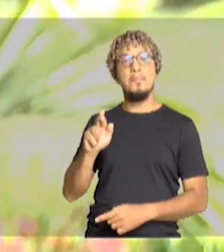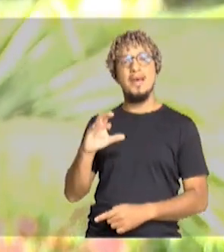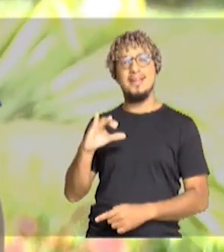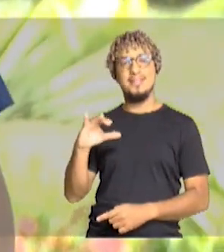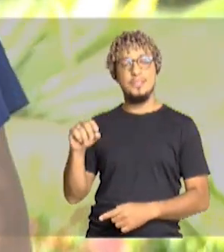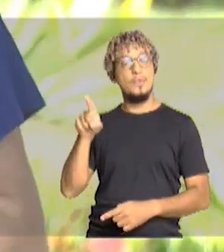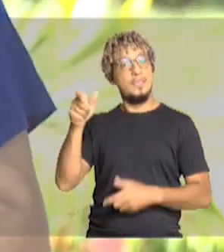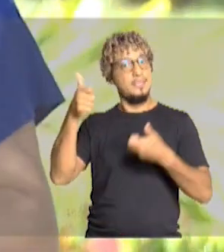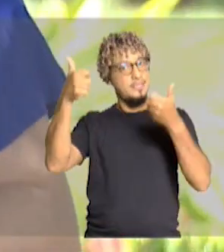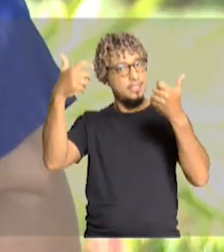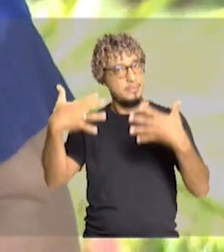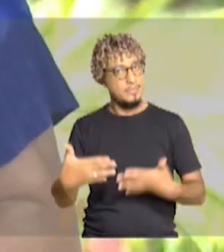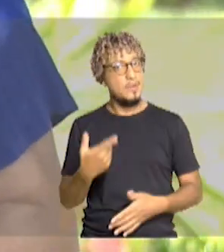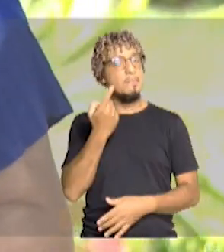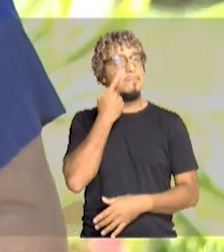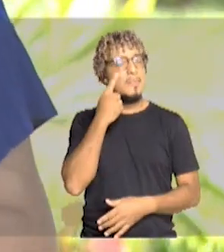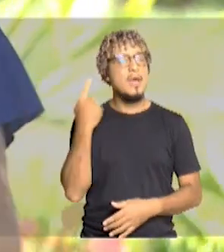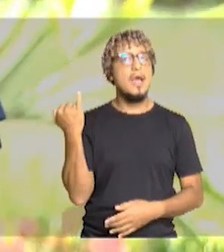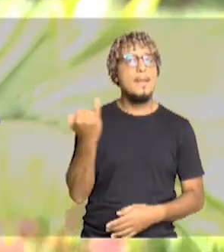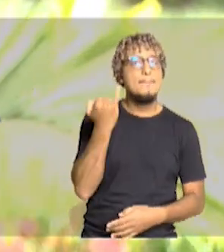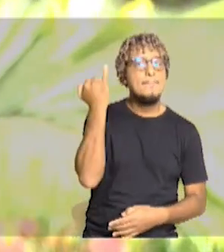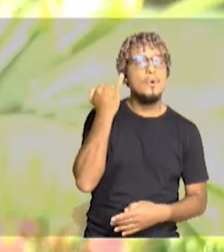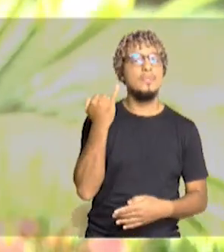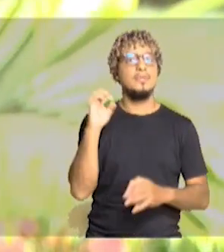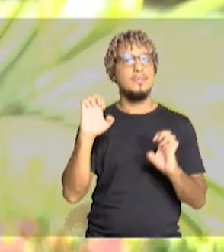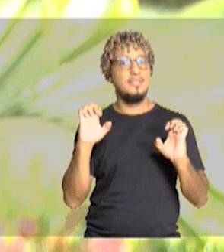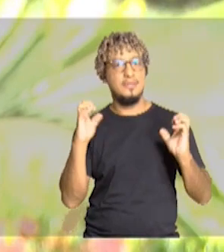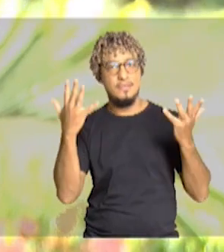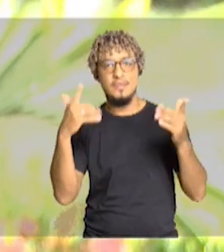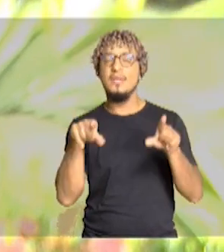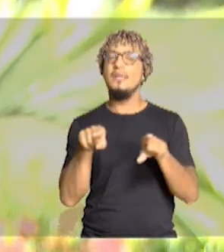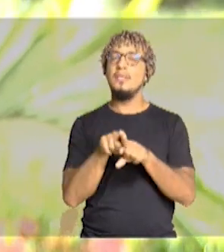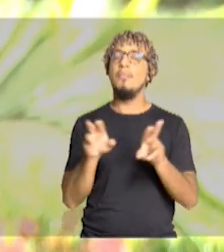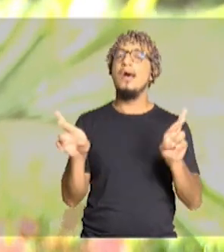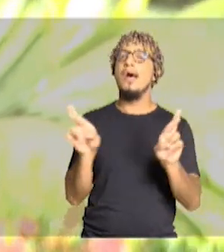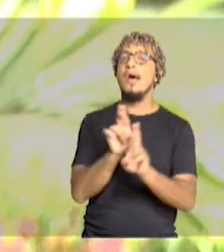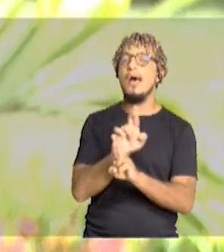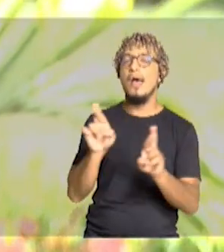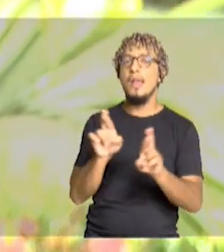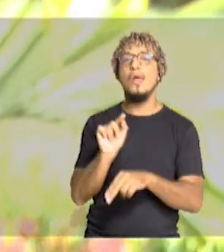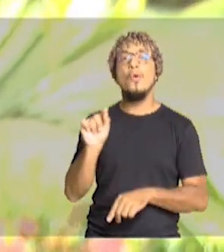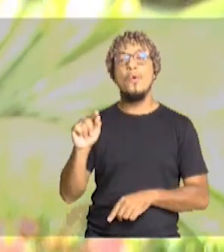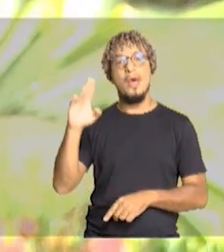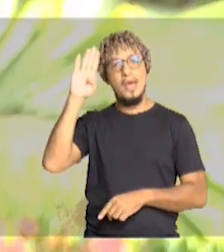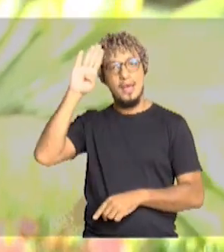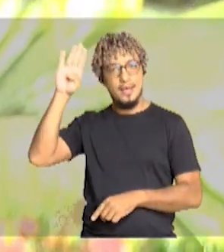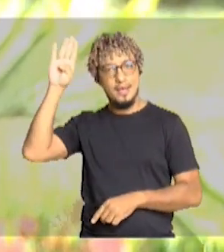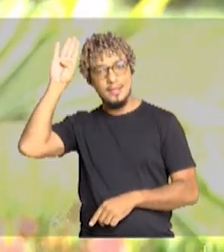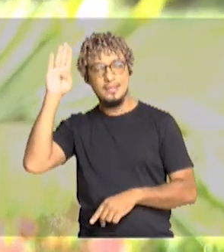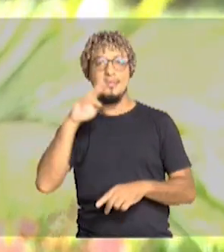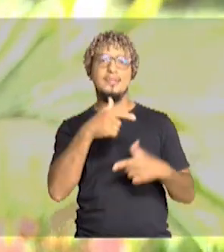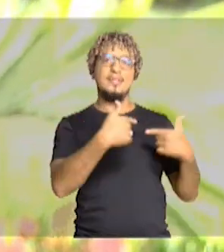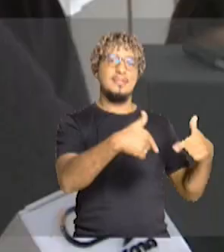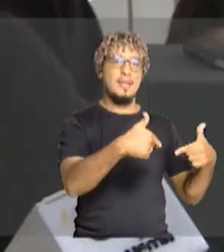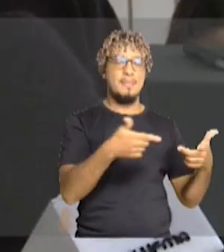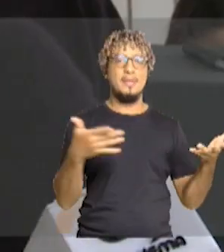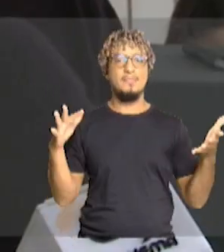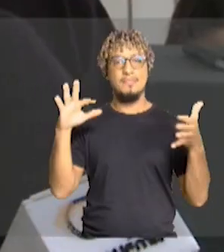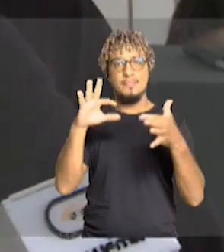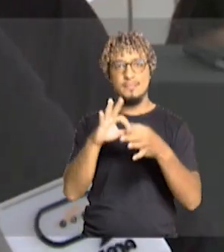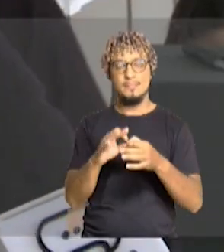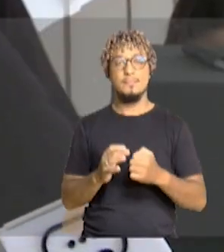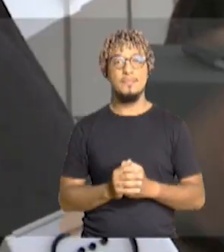que falou um pouquinho sobre a importância do aplicon e principalmente da relação entre academia e mercado de trabalho